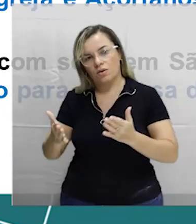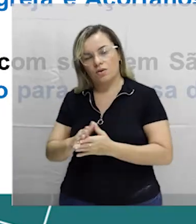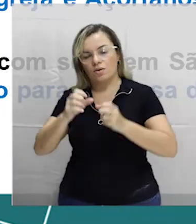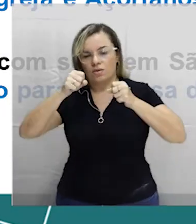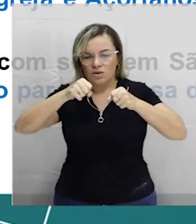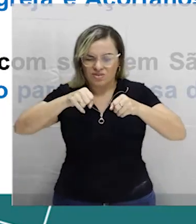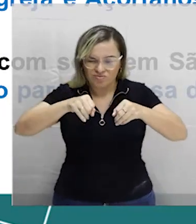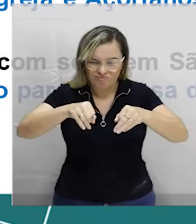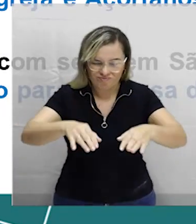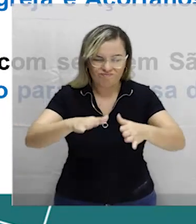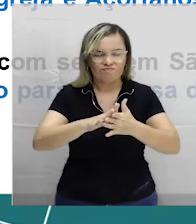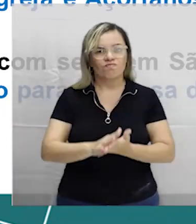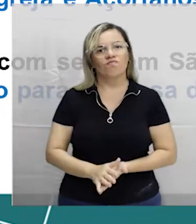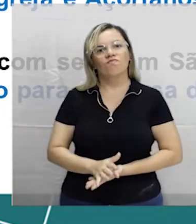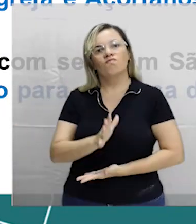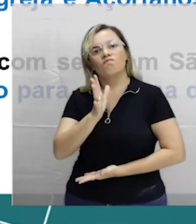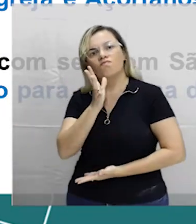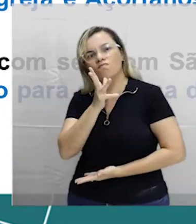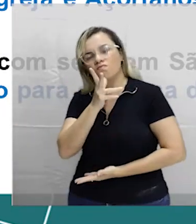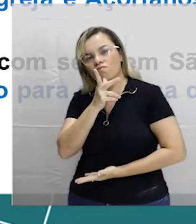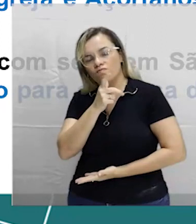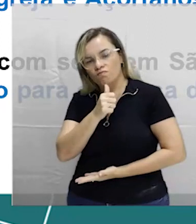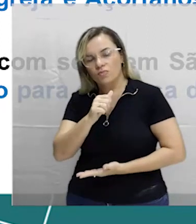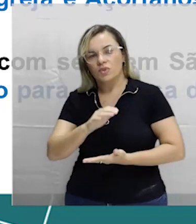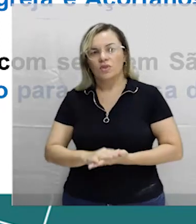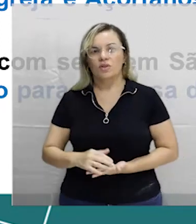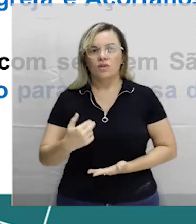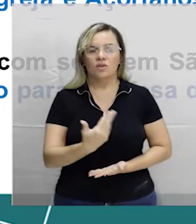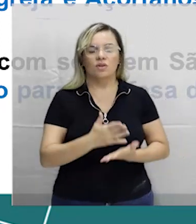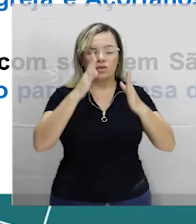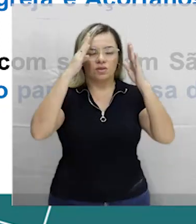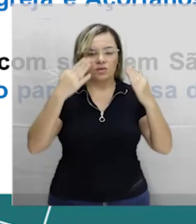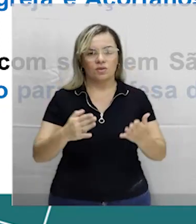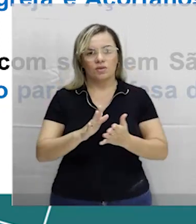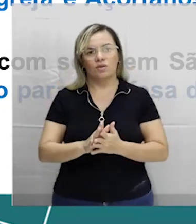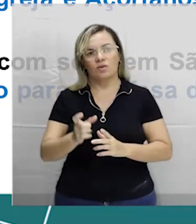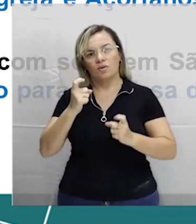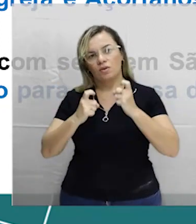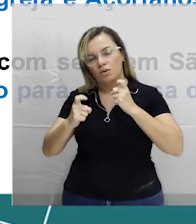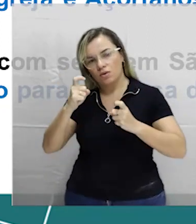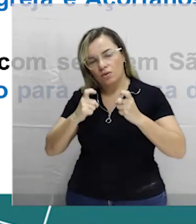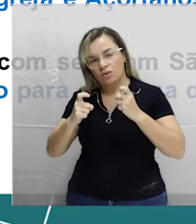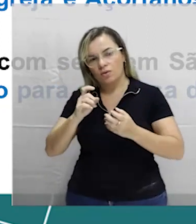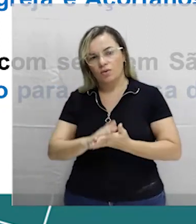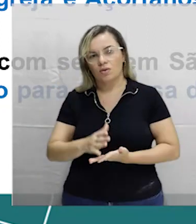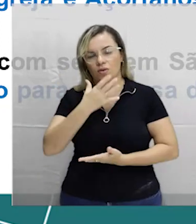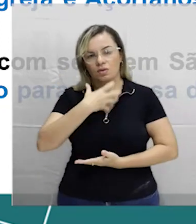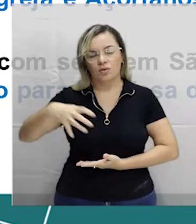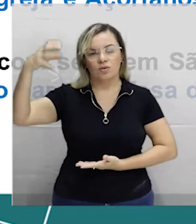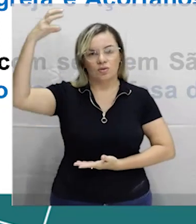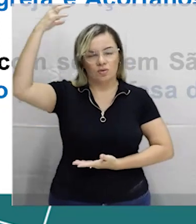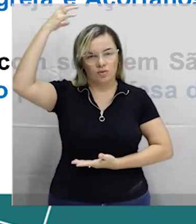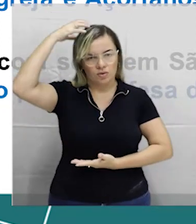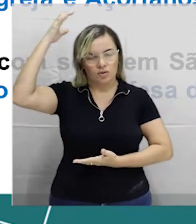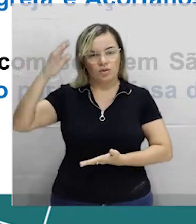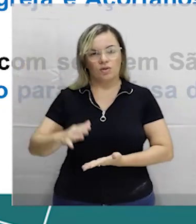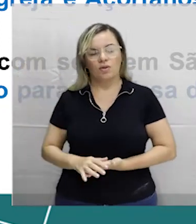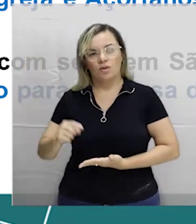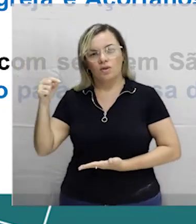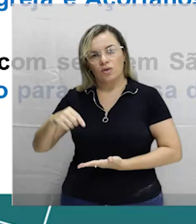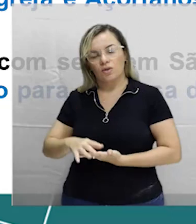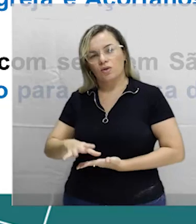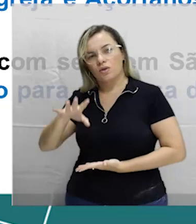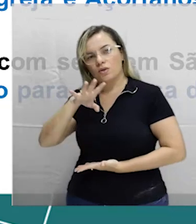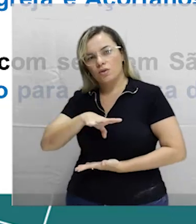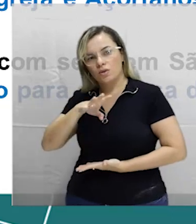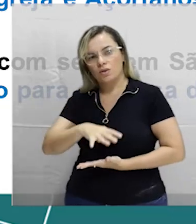uma colonização tardia. Então, se nós analisarmos, uma das preocupações da coroa portuguesa, da